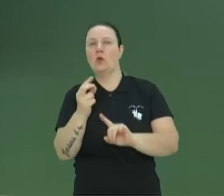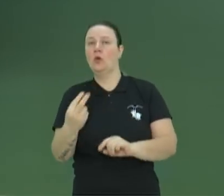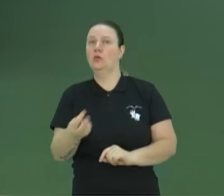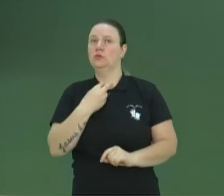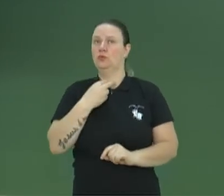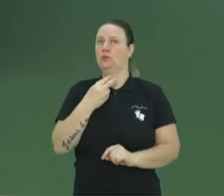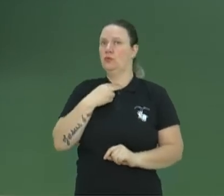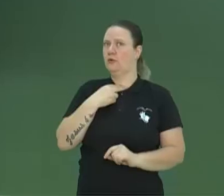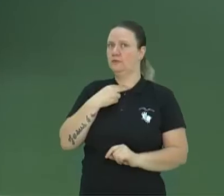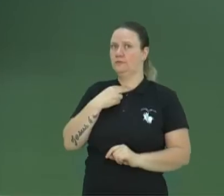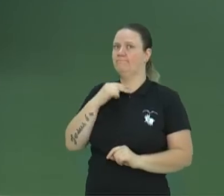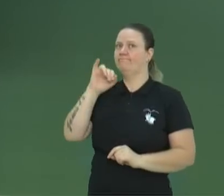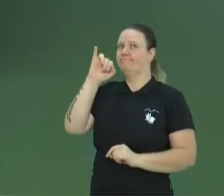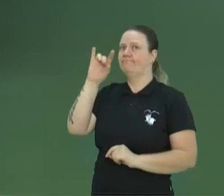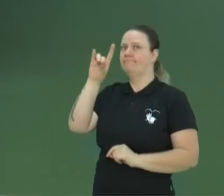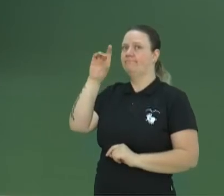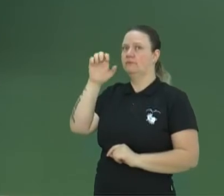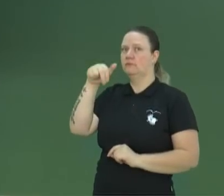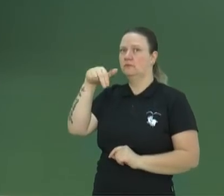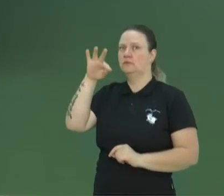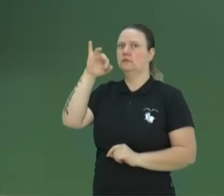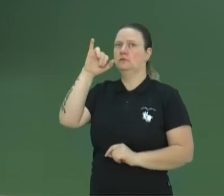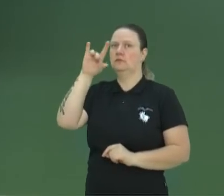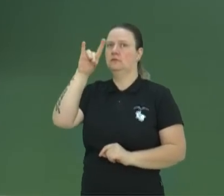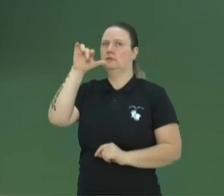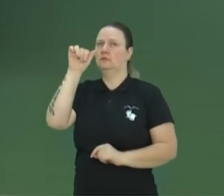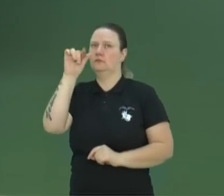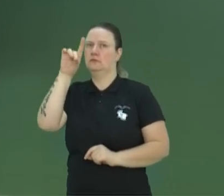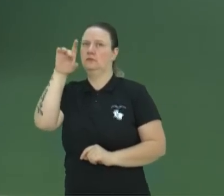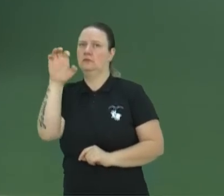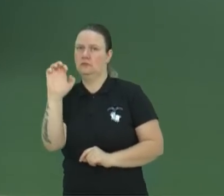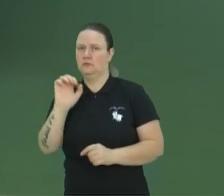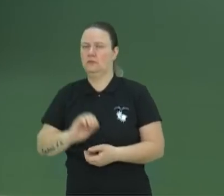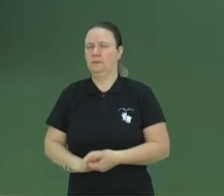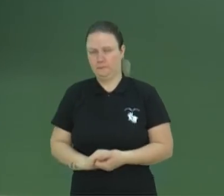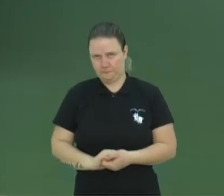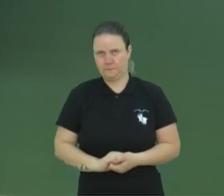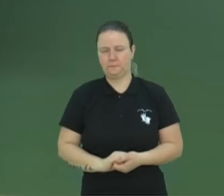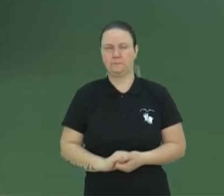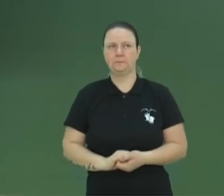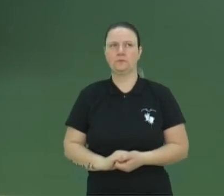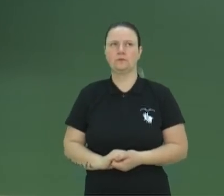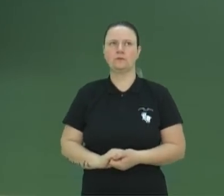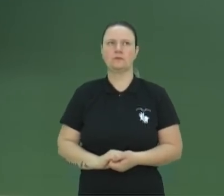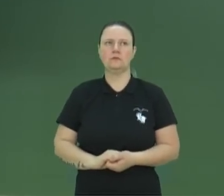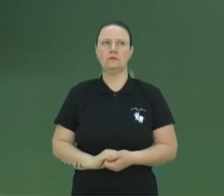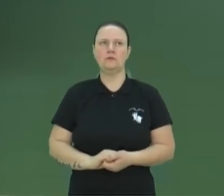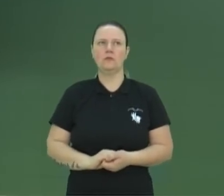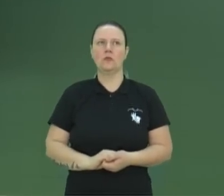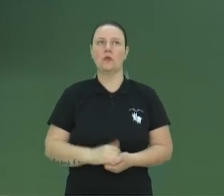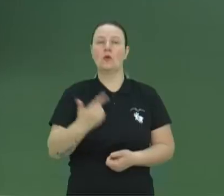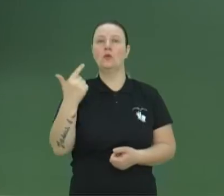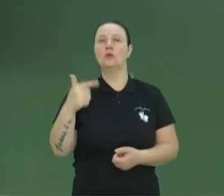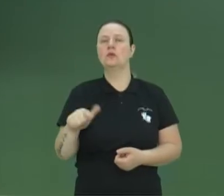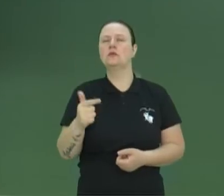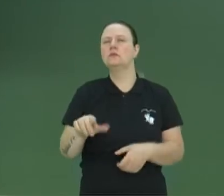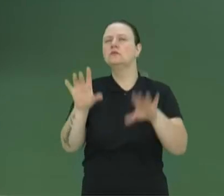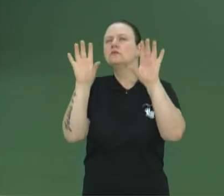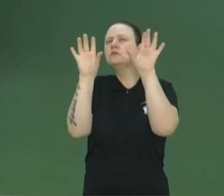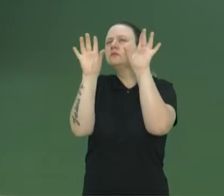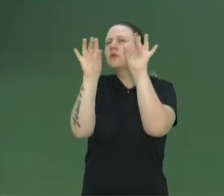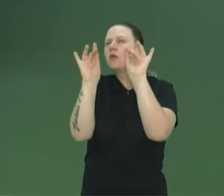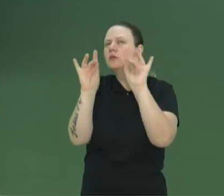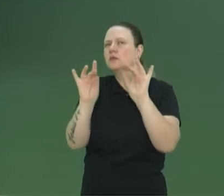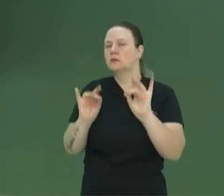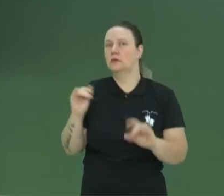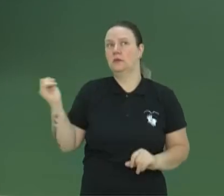matriz identidade, porque eu não vou conseguir traçar a minha diagonal principal. Tudo bem? Outro detalhe importante,